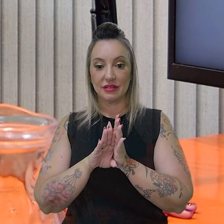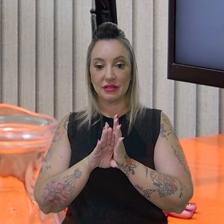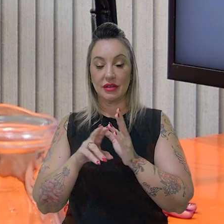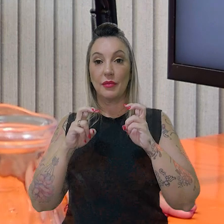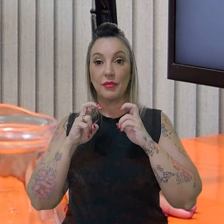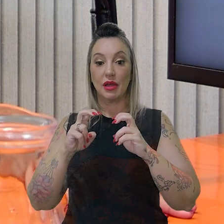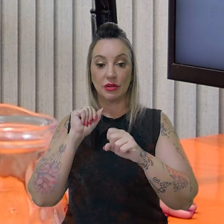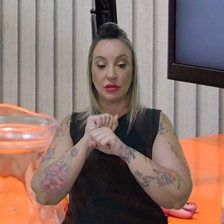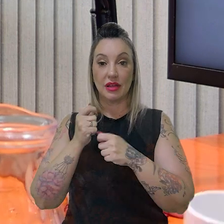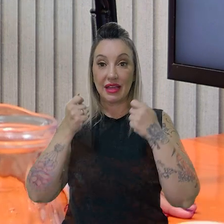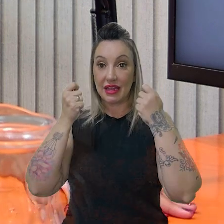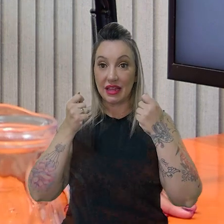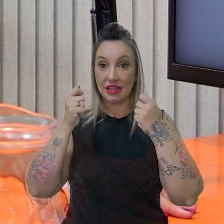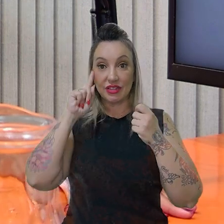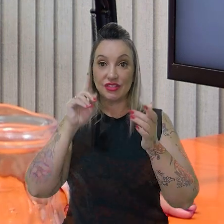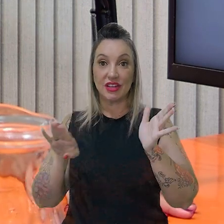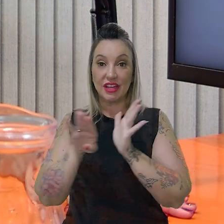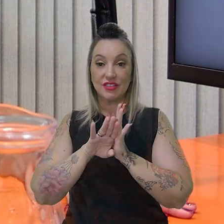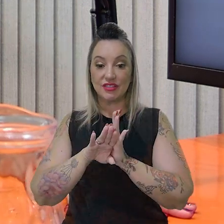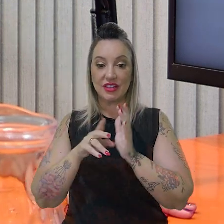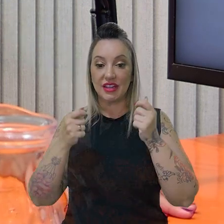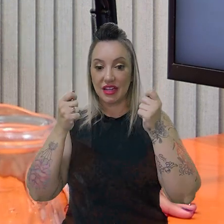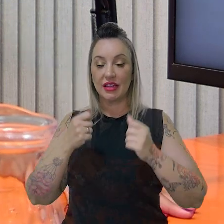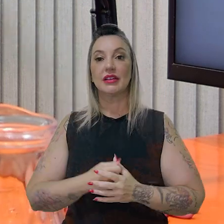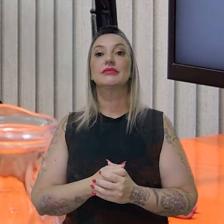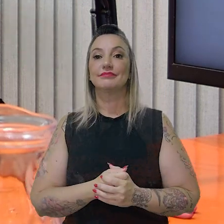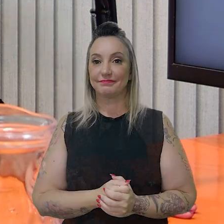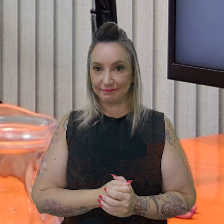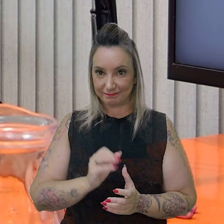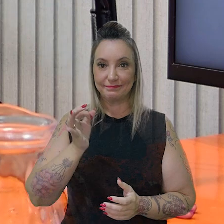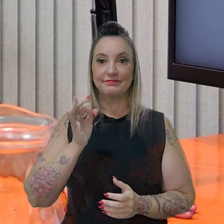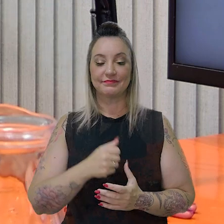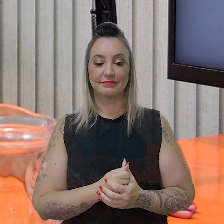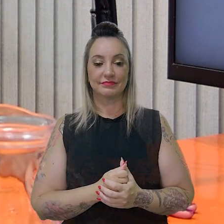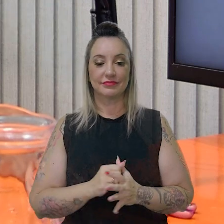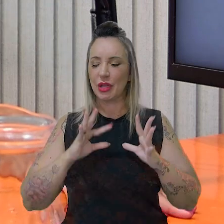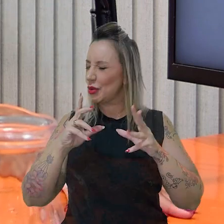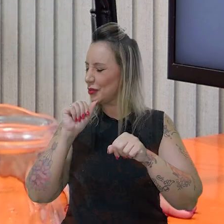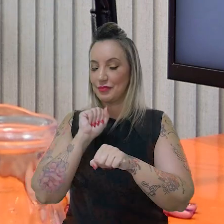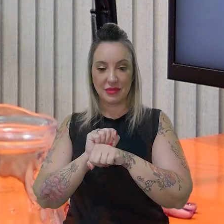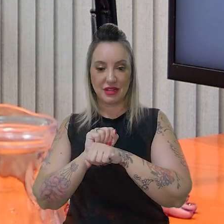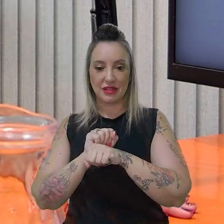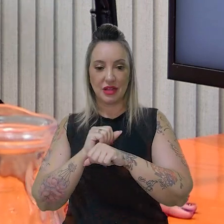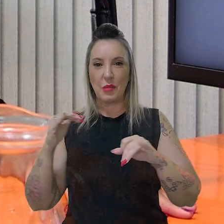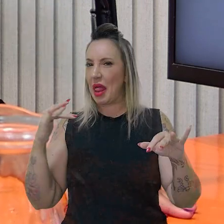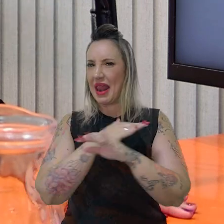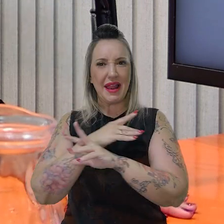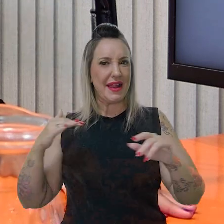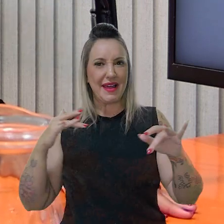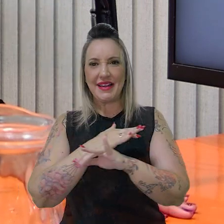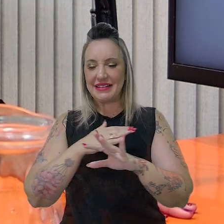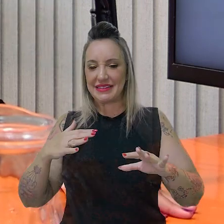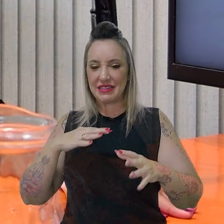né teve a greve do Metrô cheguei no dia da greve do Metrô não acredito cheguei aí tava tudo parado e aquele monte de gente corre para lá corri para cá